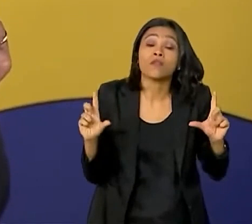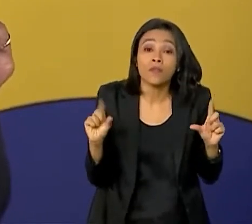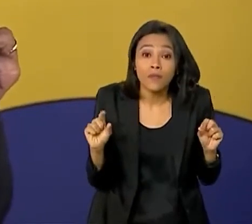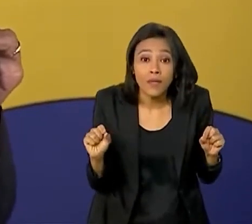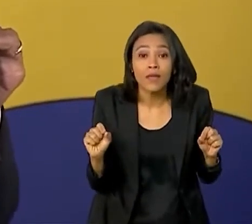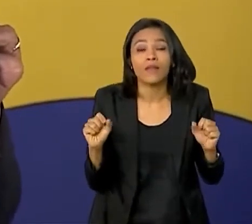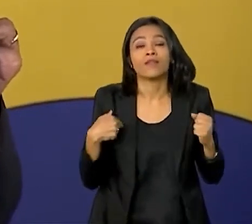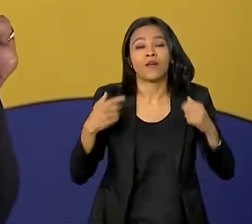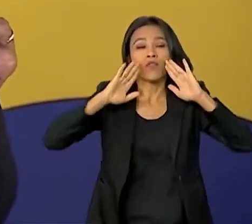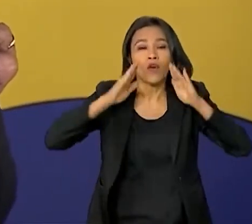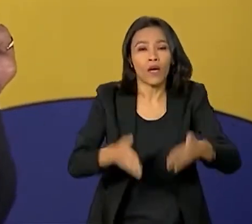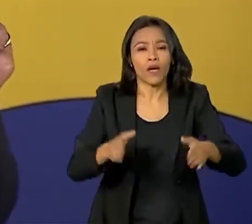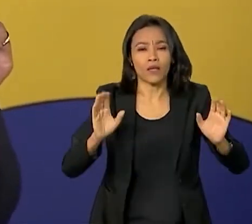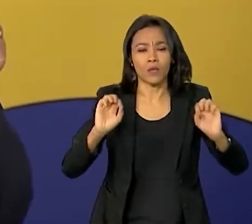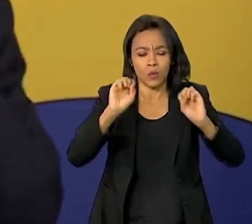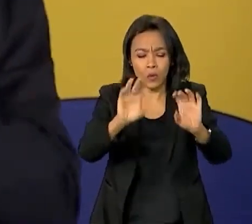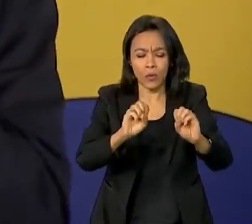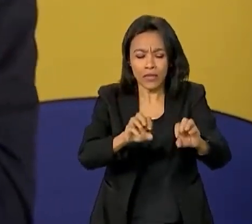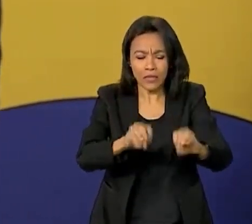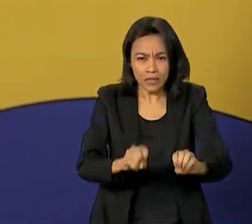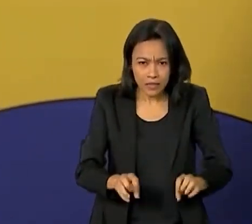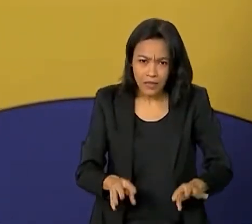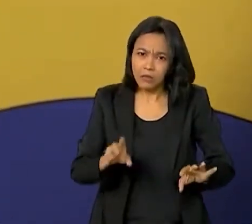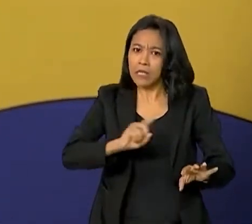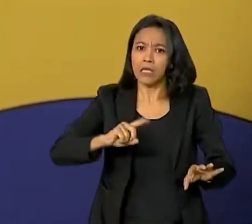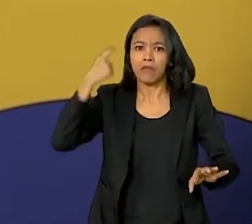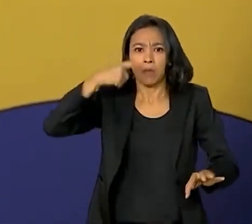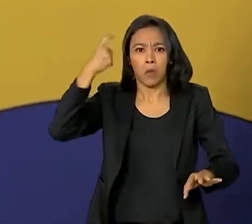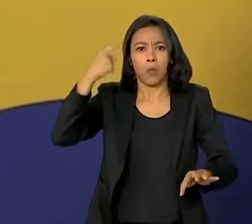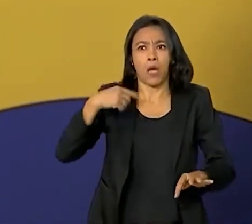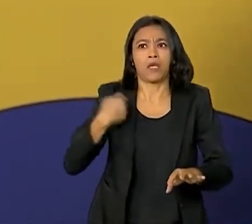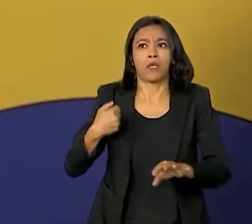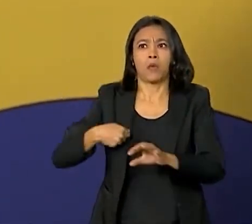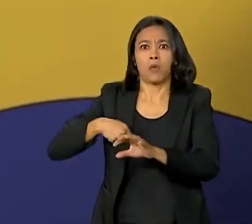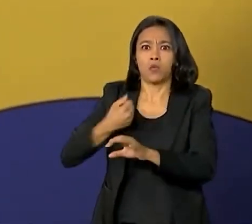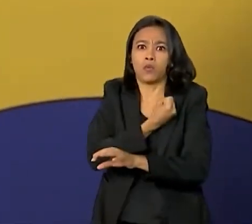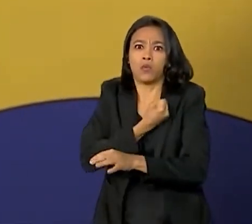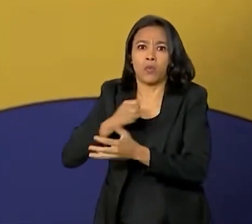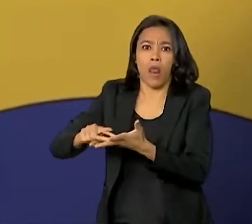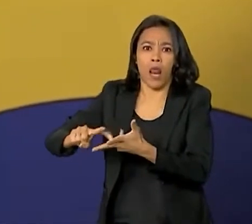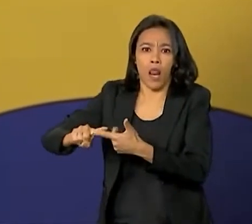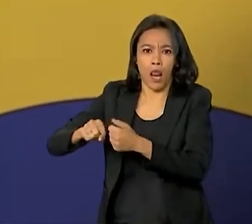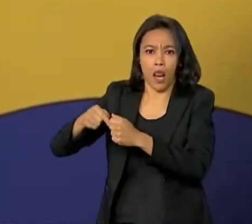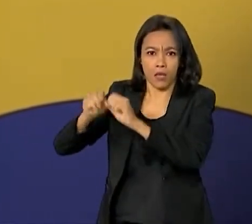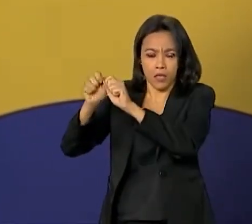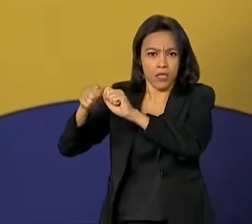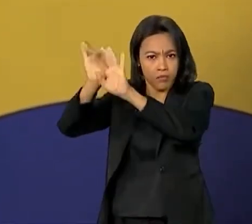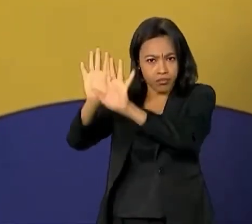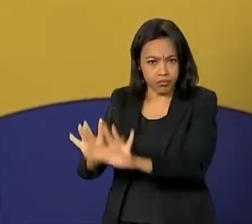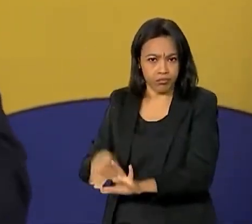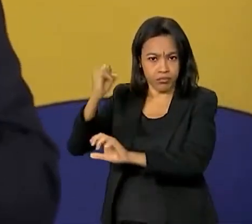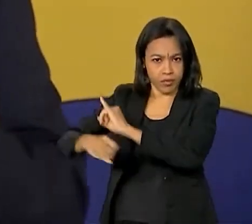a educação, o humanismo e não os algoritmos para fazer a cabeça das nossas pessoas. É esse país, companheiros